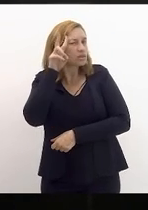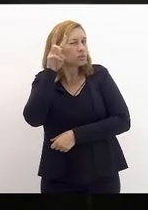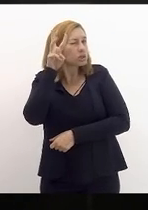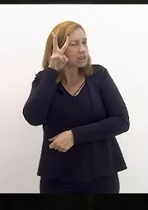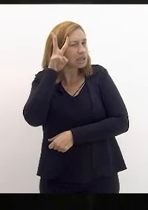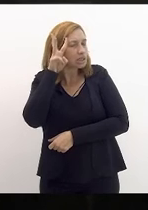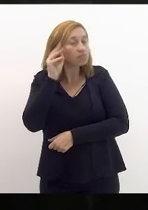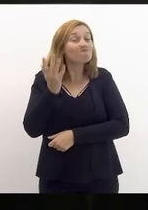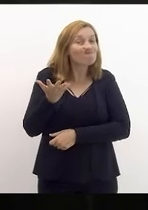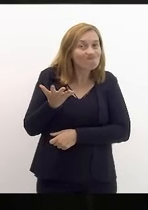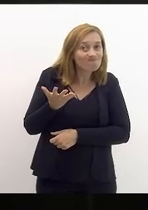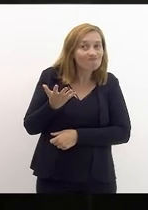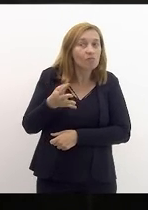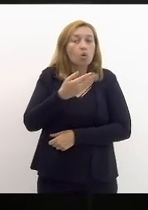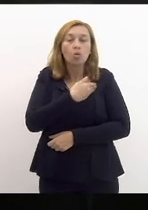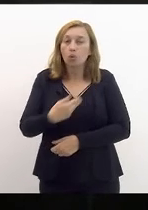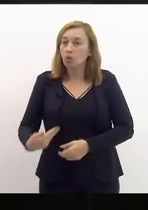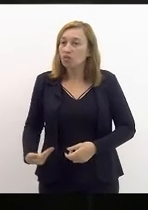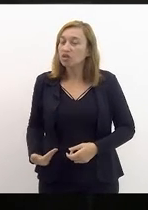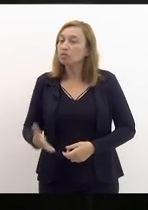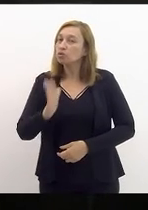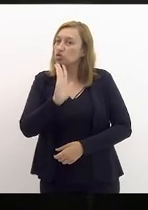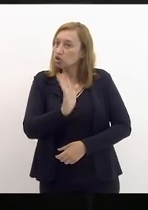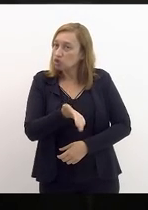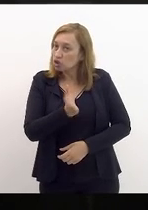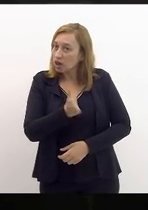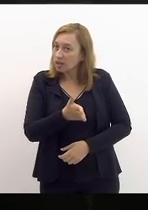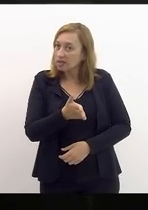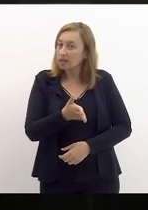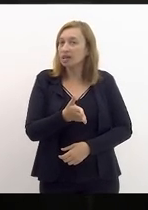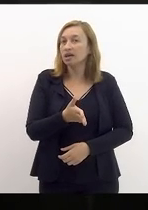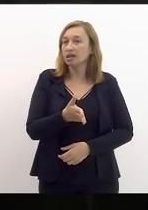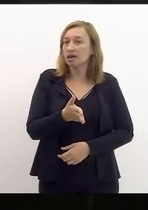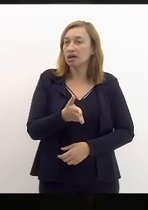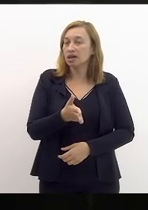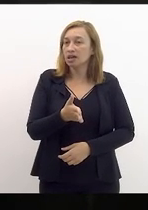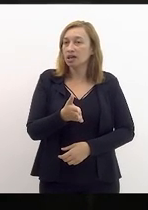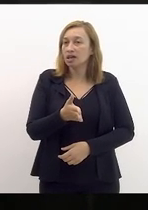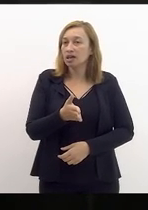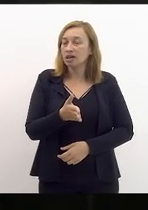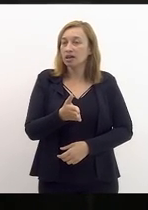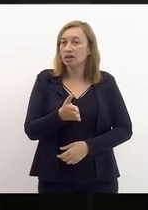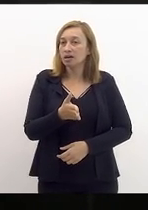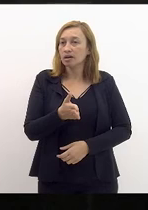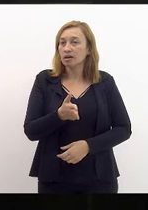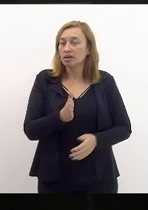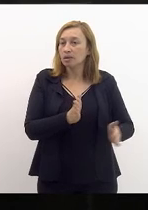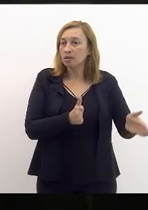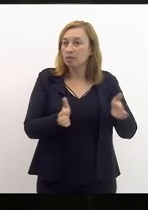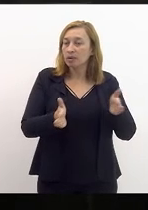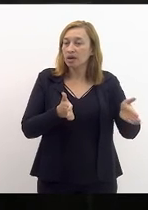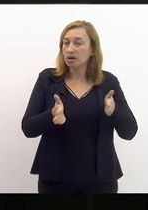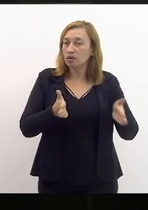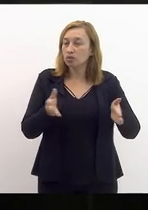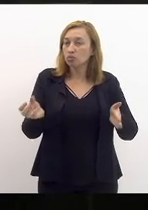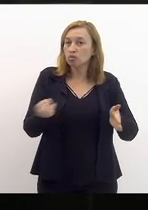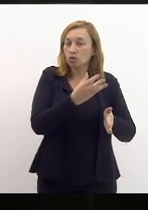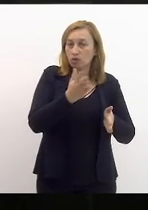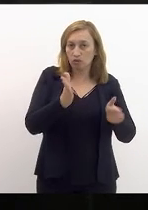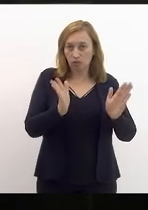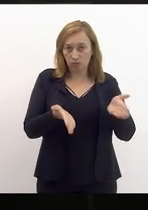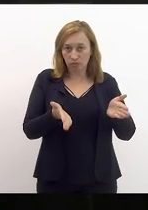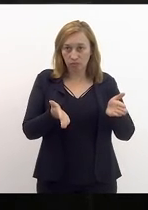terça-feira o governador já ter sancionado o novo prazo